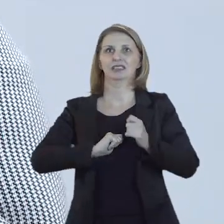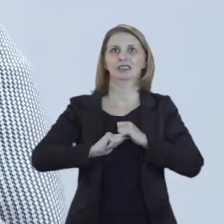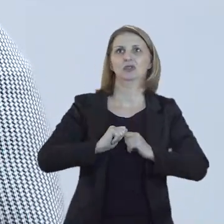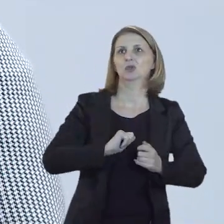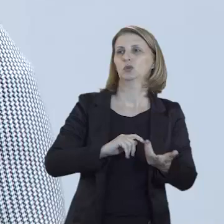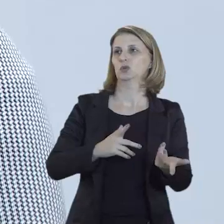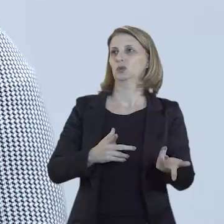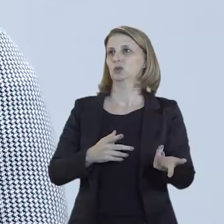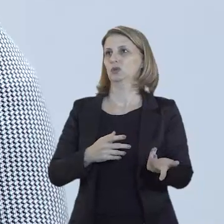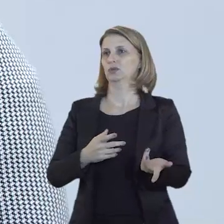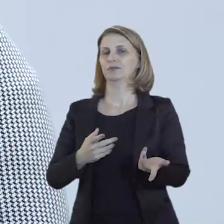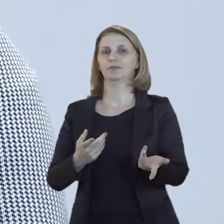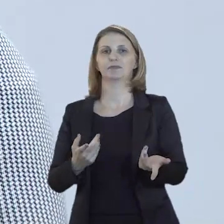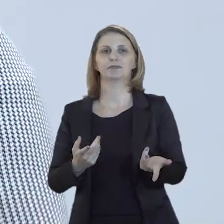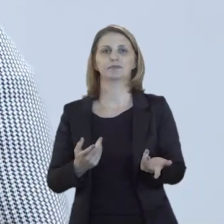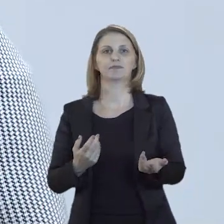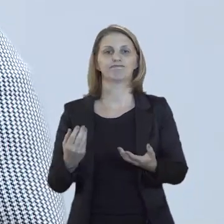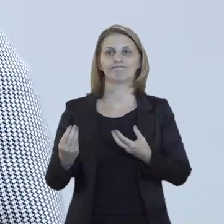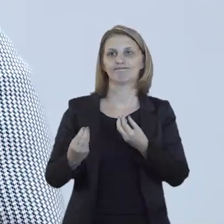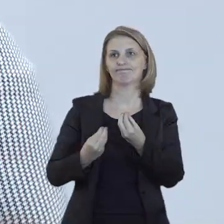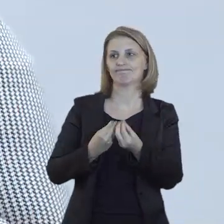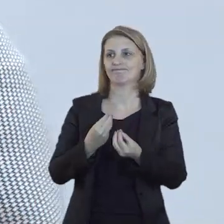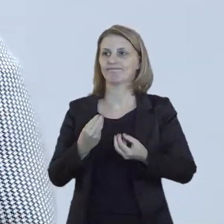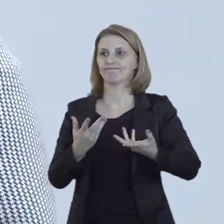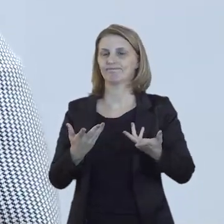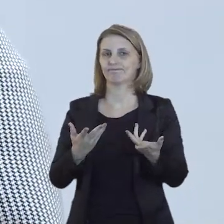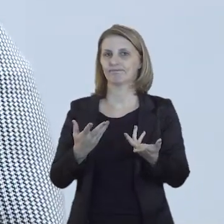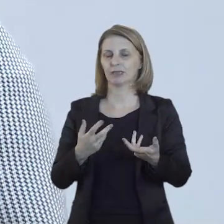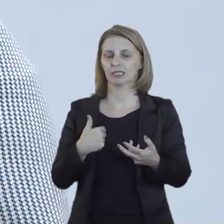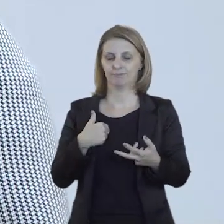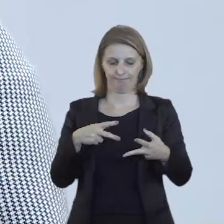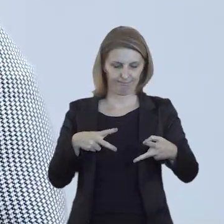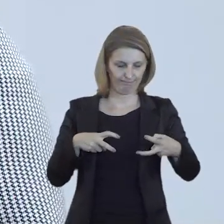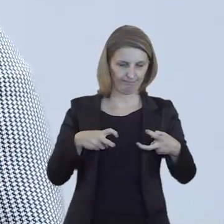sofrendo, se eu estou mais ansioso ou ansiosa, né,